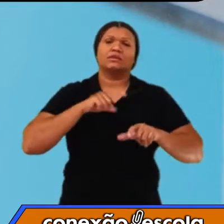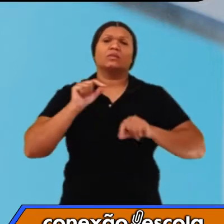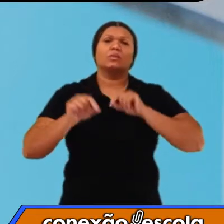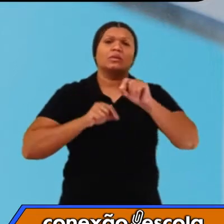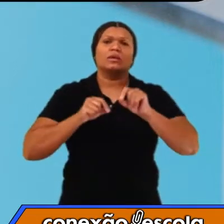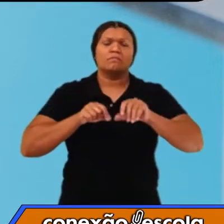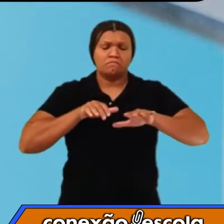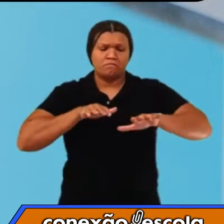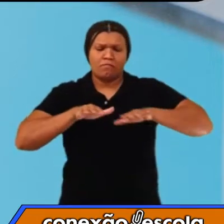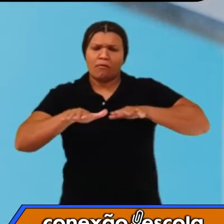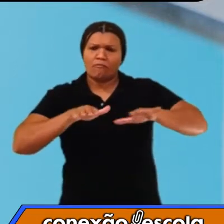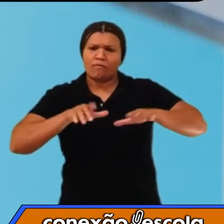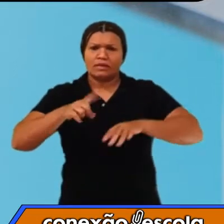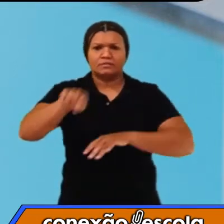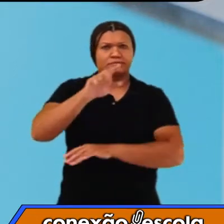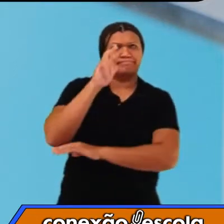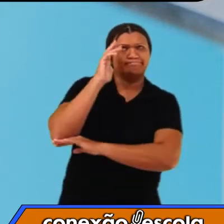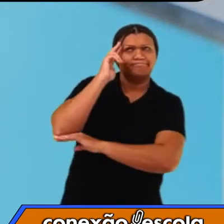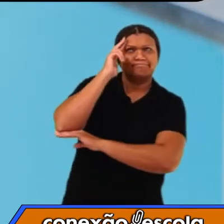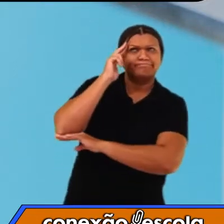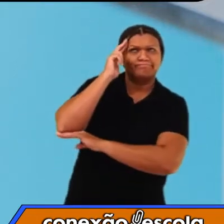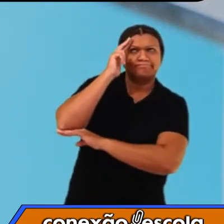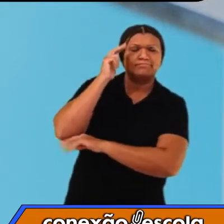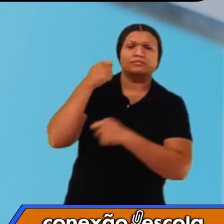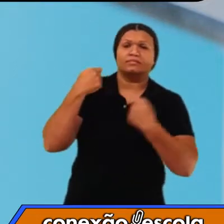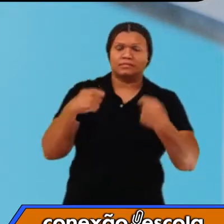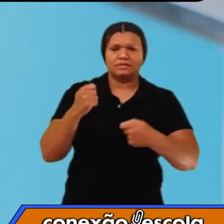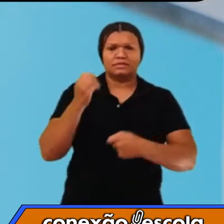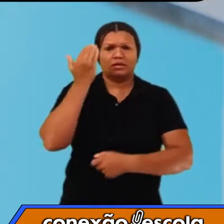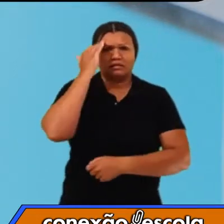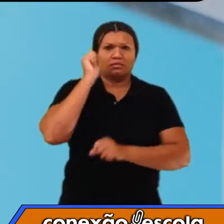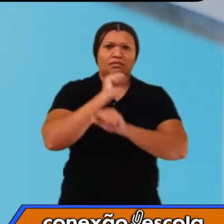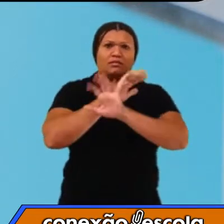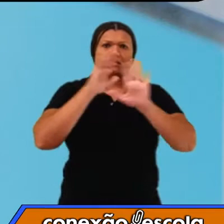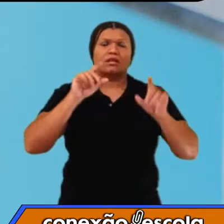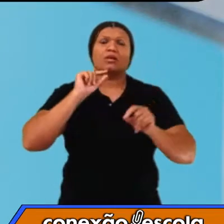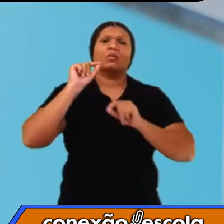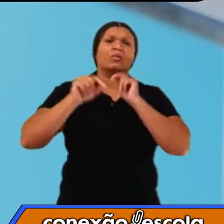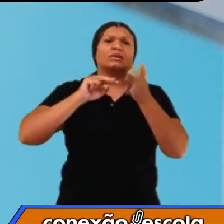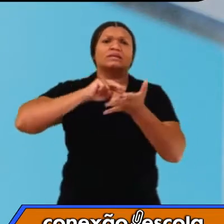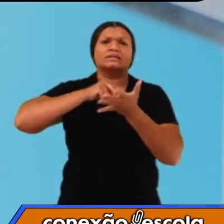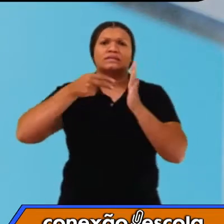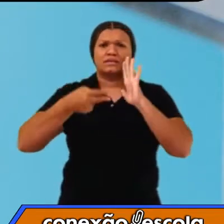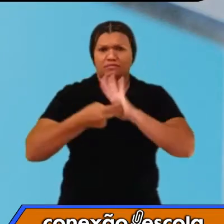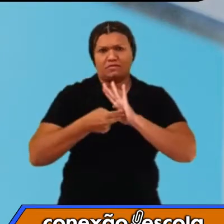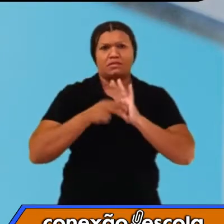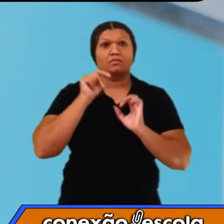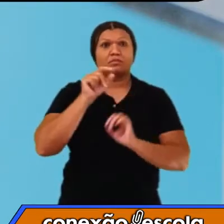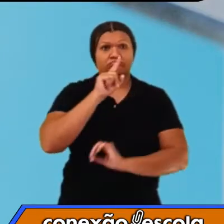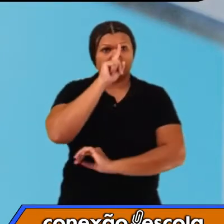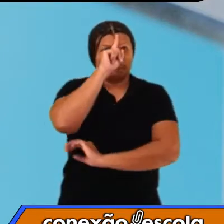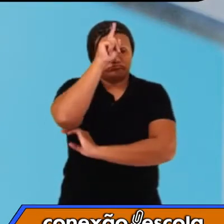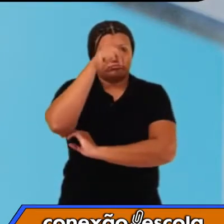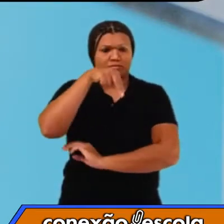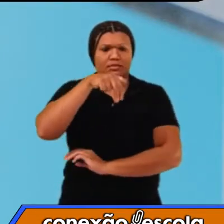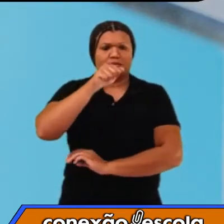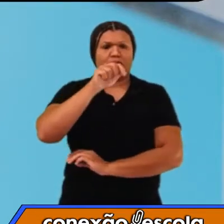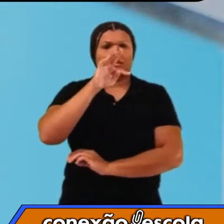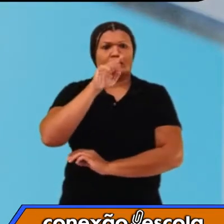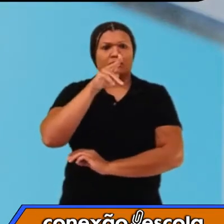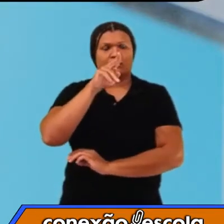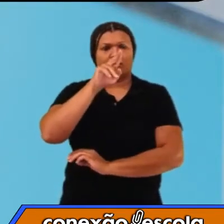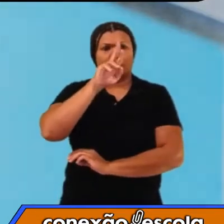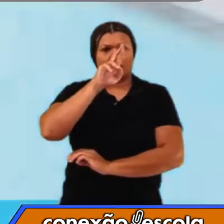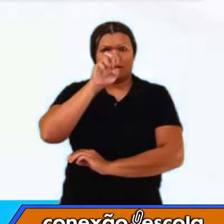de reflexão, precisamos entender o que seja natureza e meio ambiente. Vou pedir para